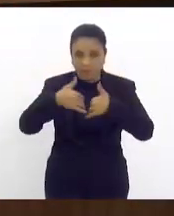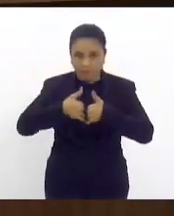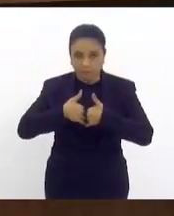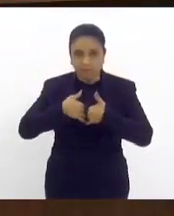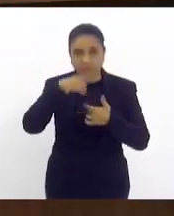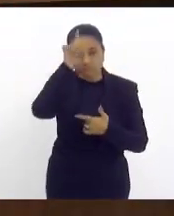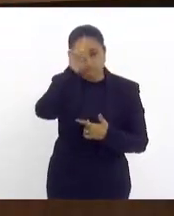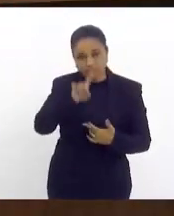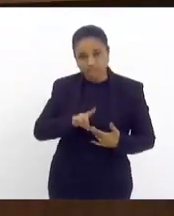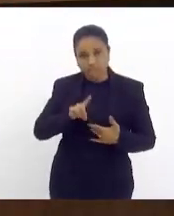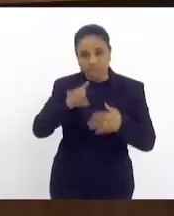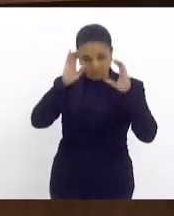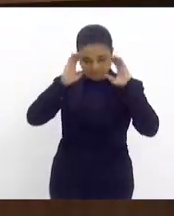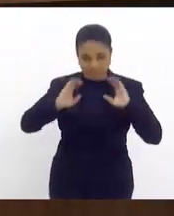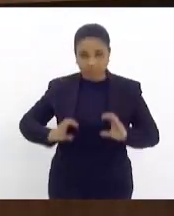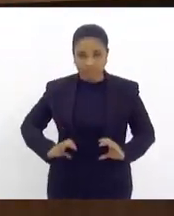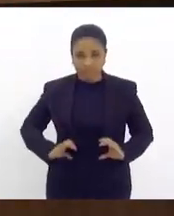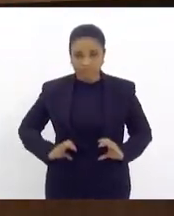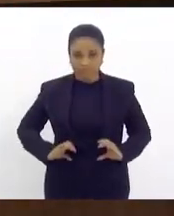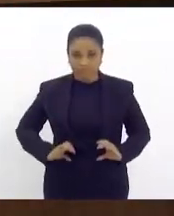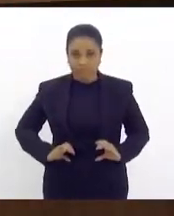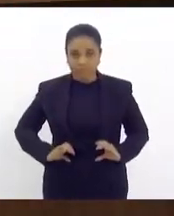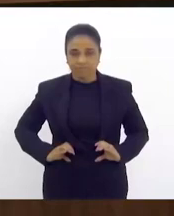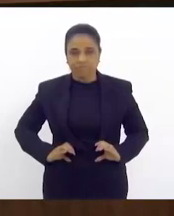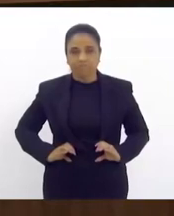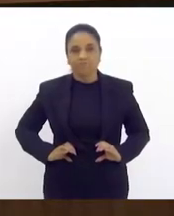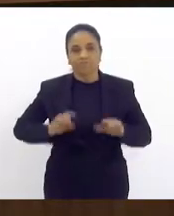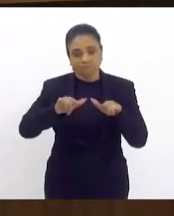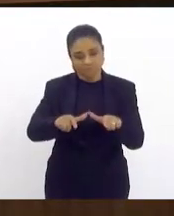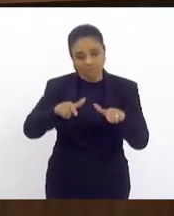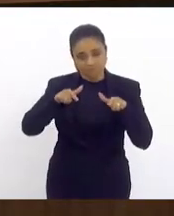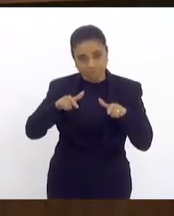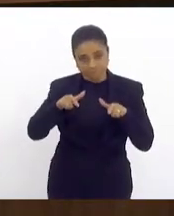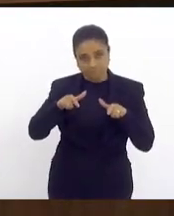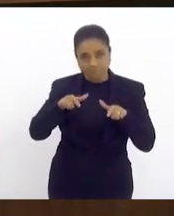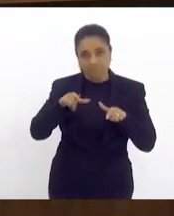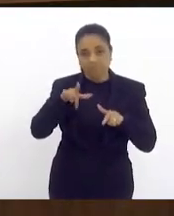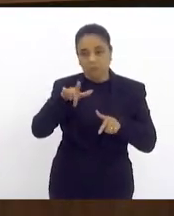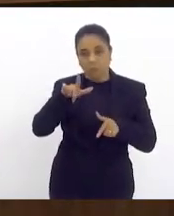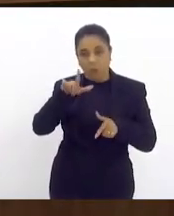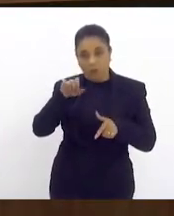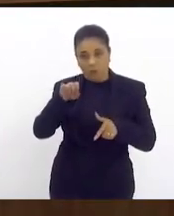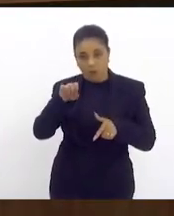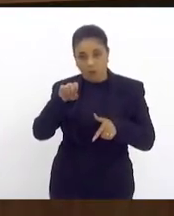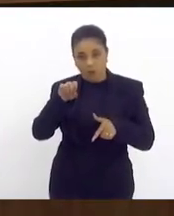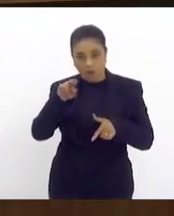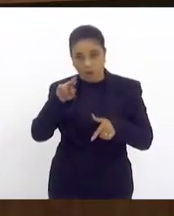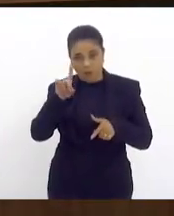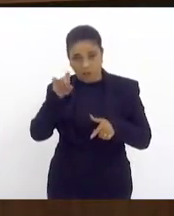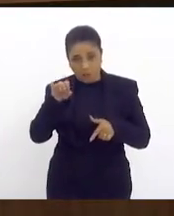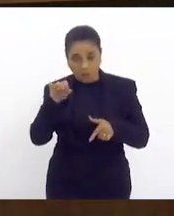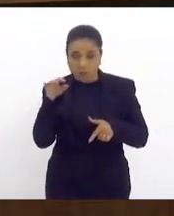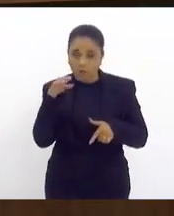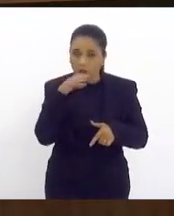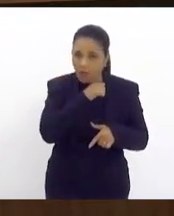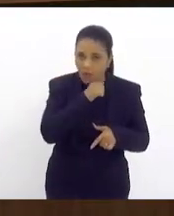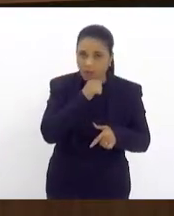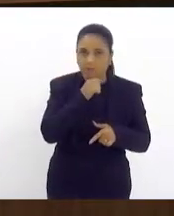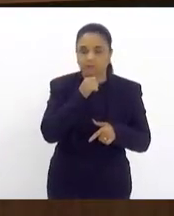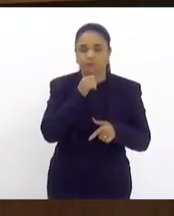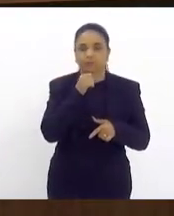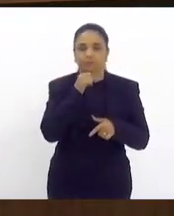pleno da Cidadania através da concessão do laudo o laudo sendo mais rápido possível